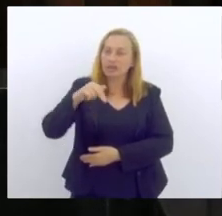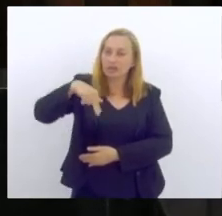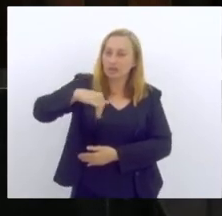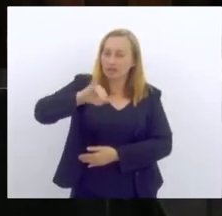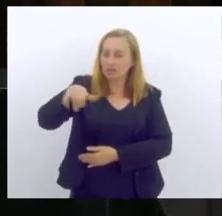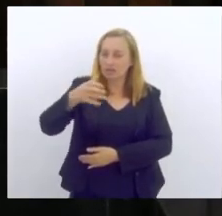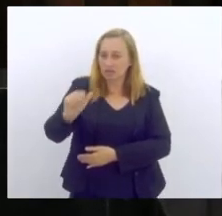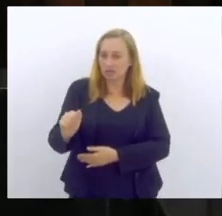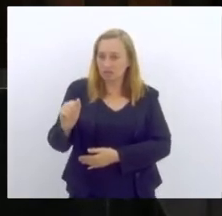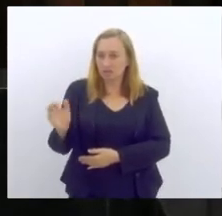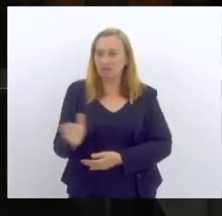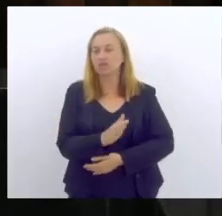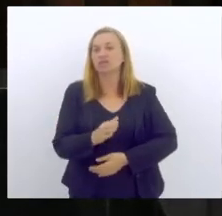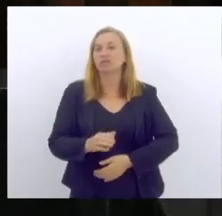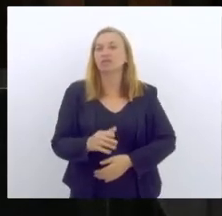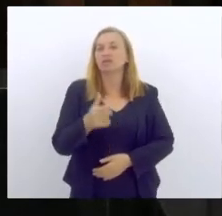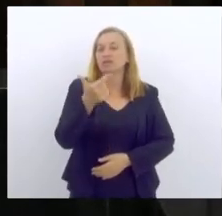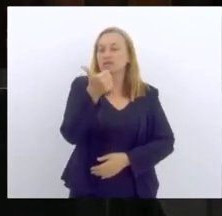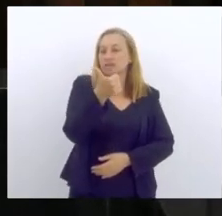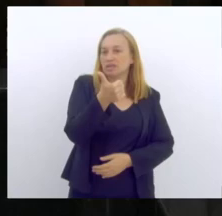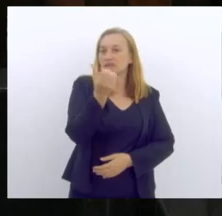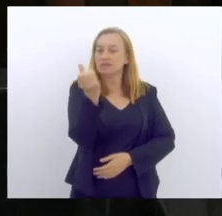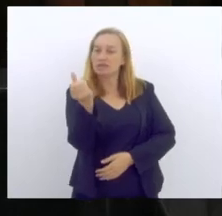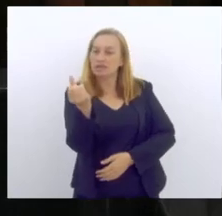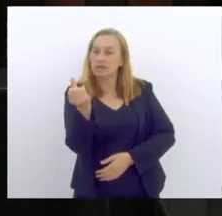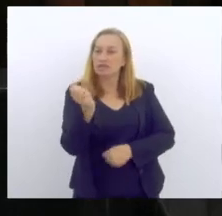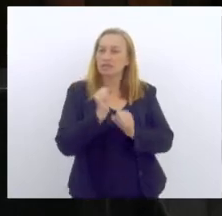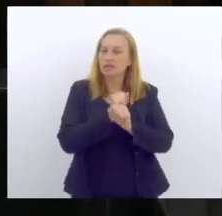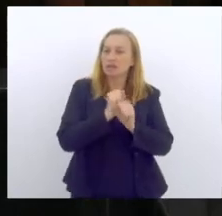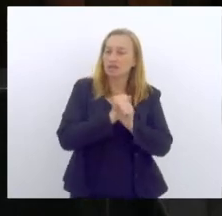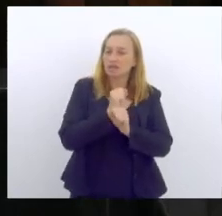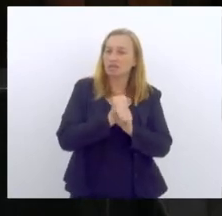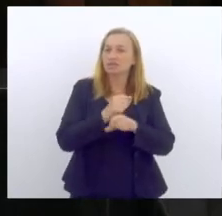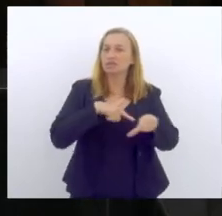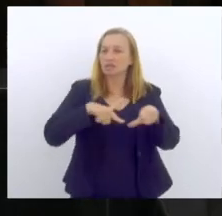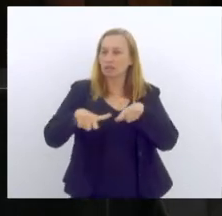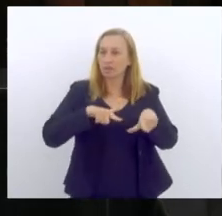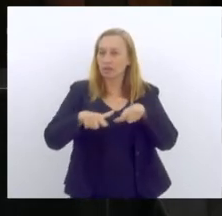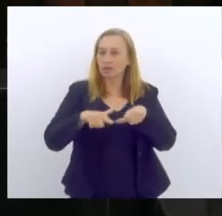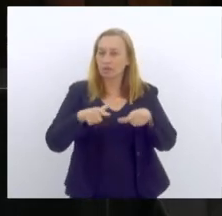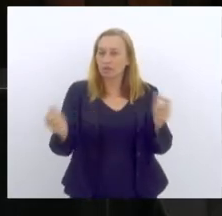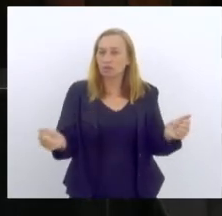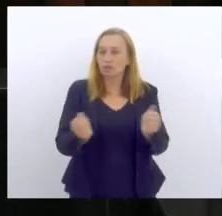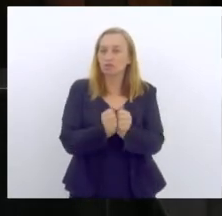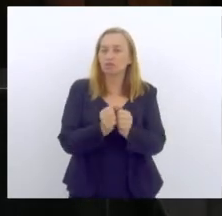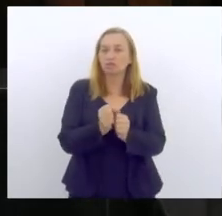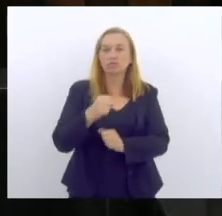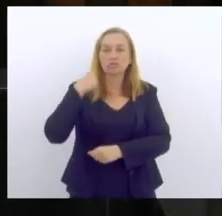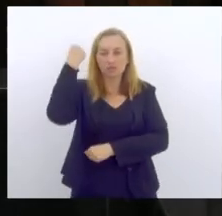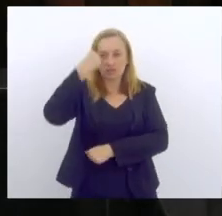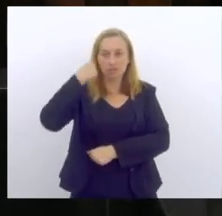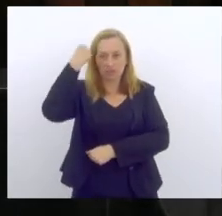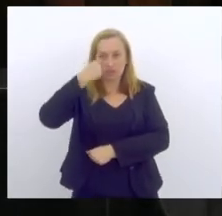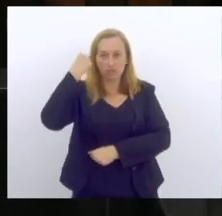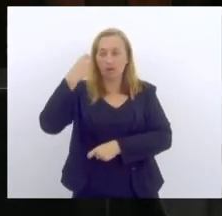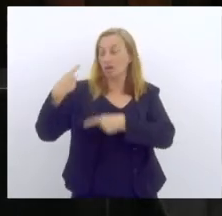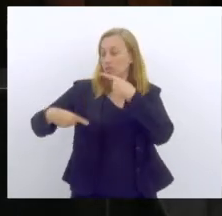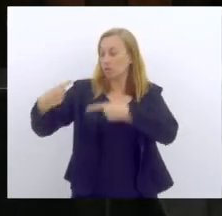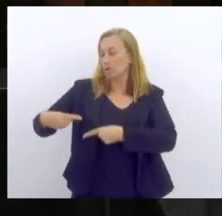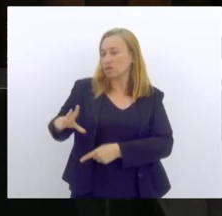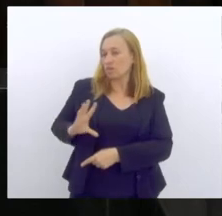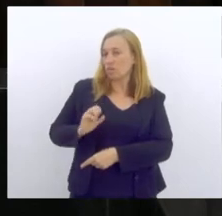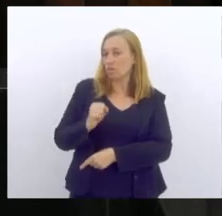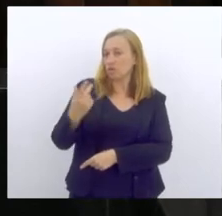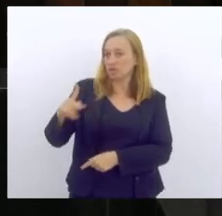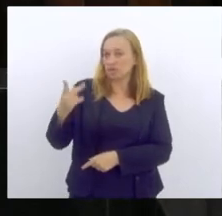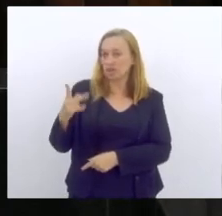suplente de Senador sempre com a atuação política porque a política que foi a grande paixão da vida dele Embora tenha